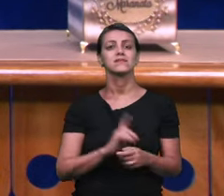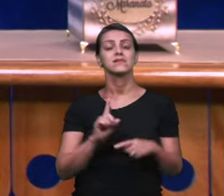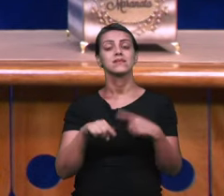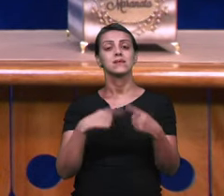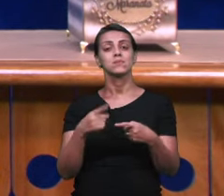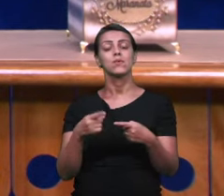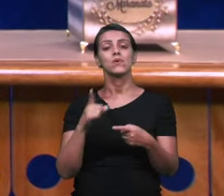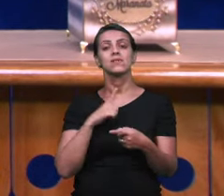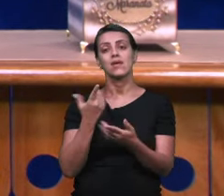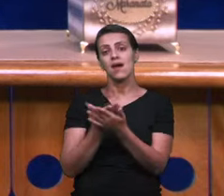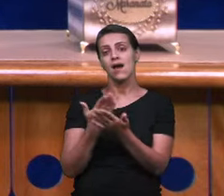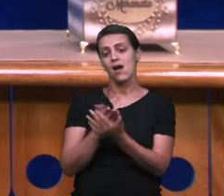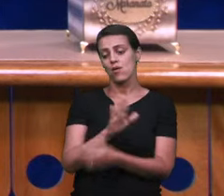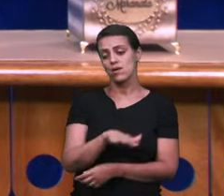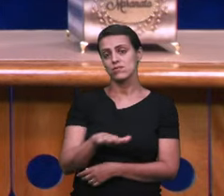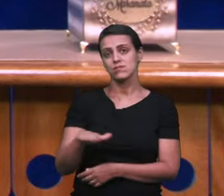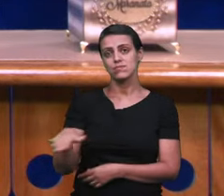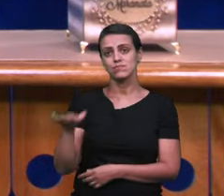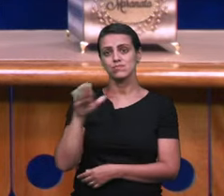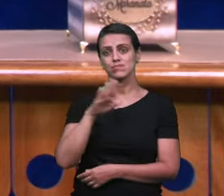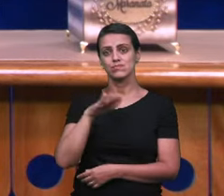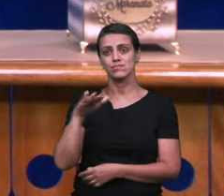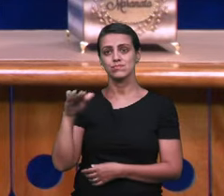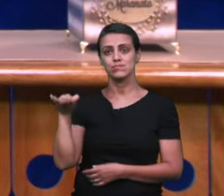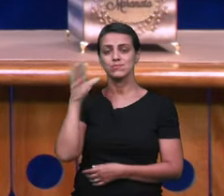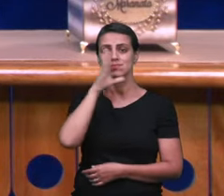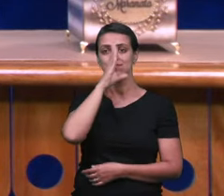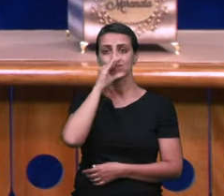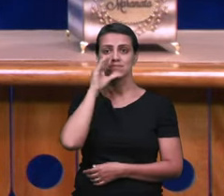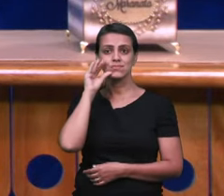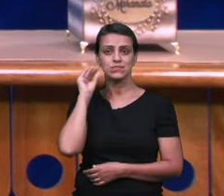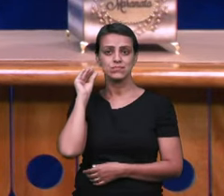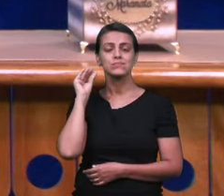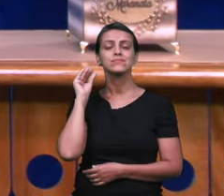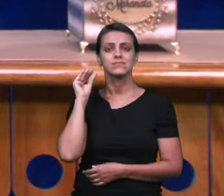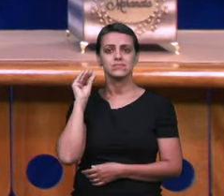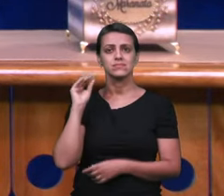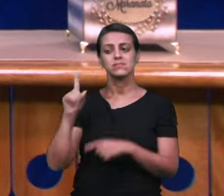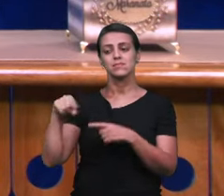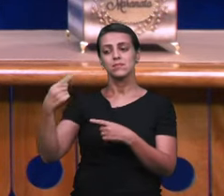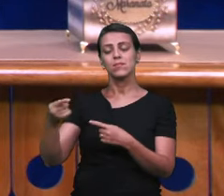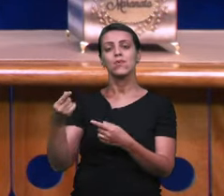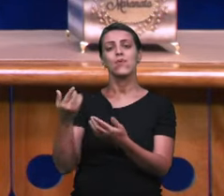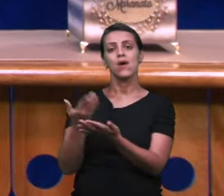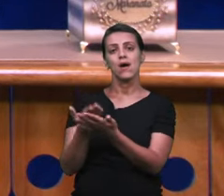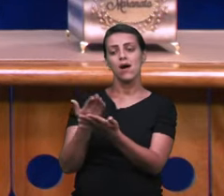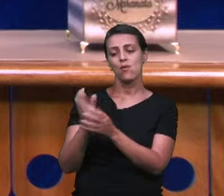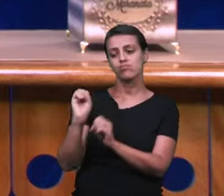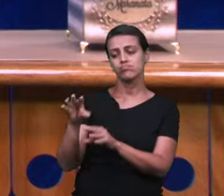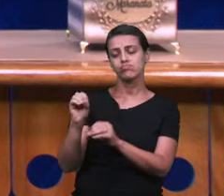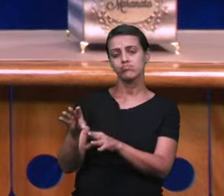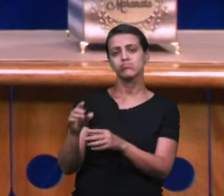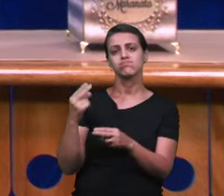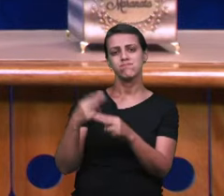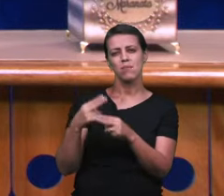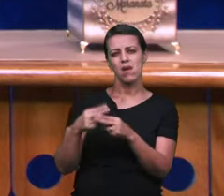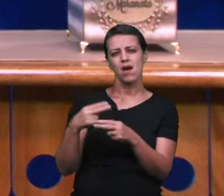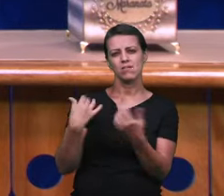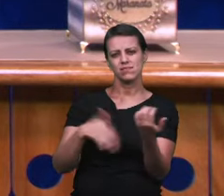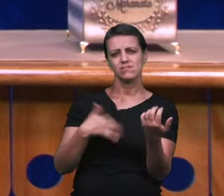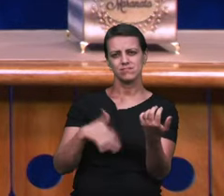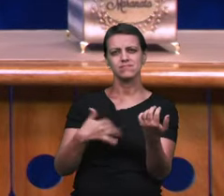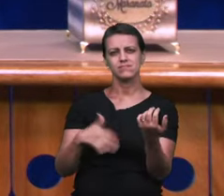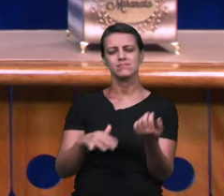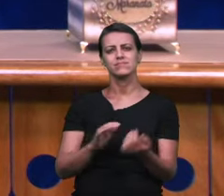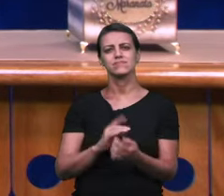a aula para as crianças e adolescentes, crianças intermediárias e adolescentes, a aula de instrumentos musicais, o primeiro a aula doutrinária, depois a aula de instrumentos